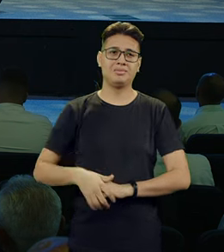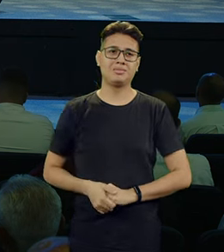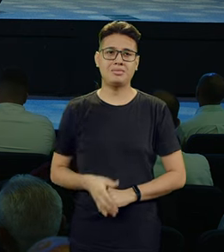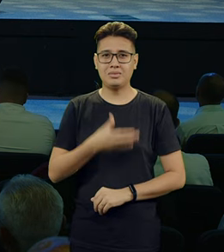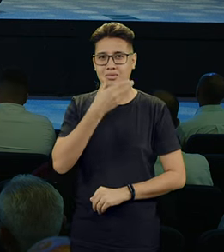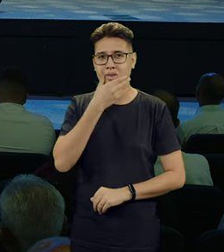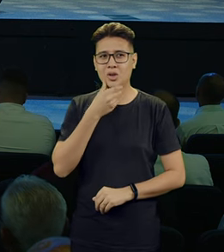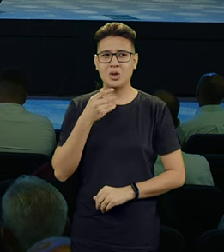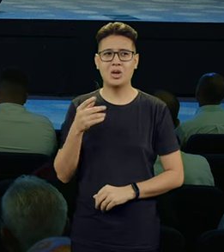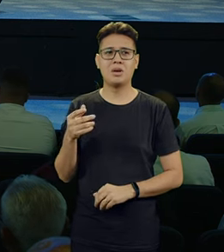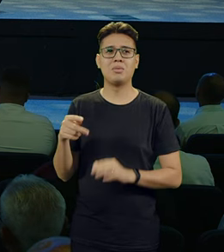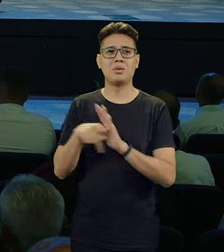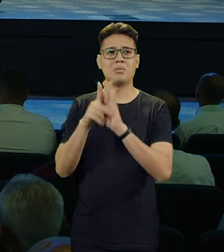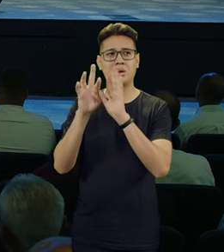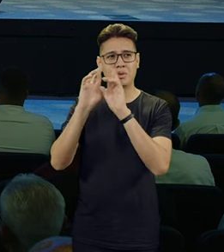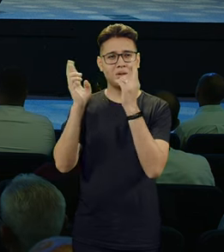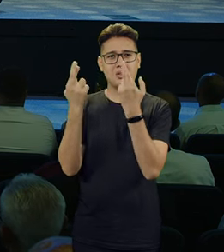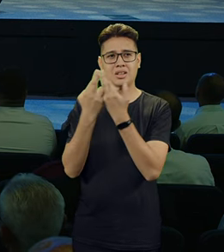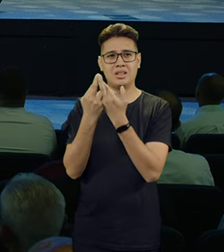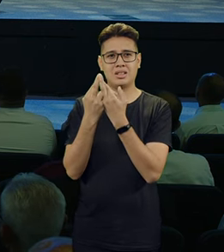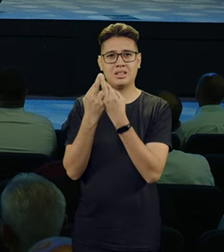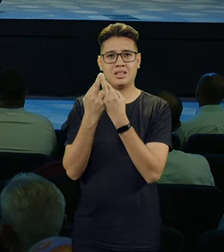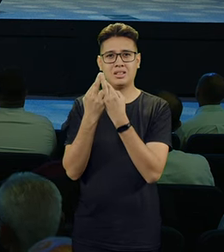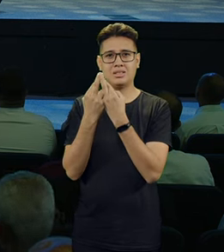Homens do reino